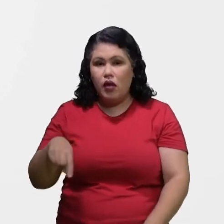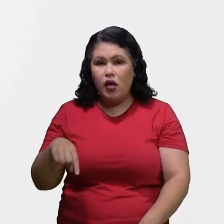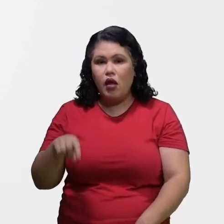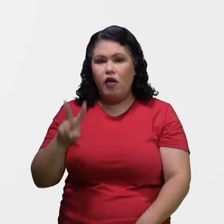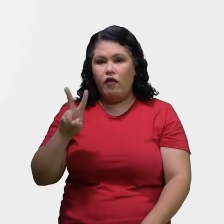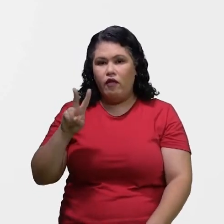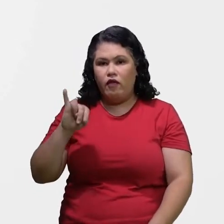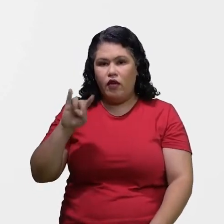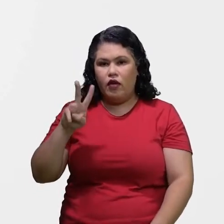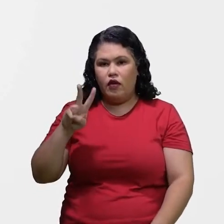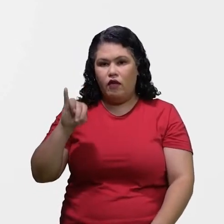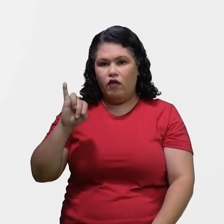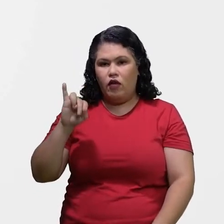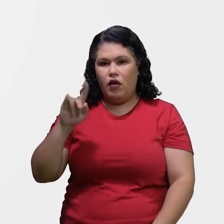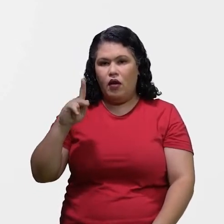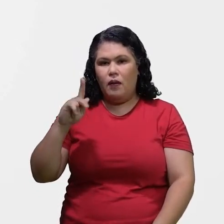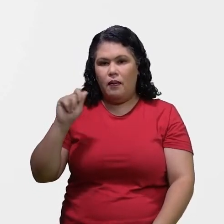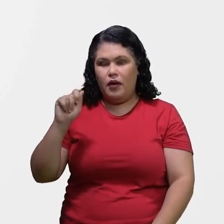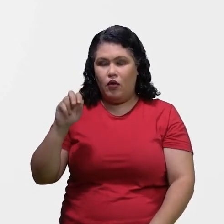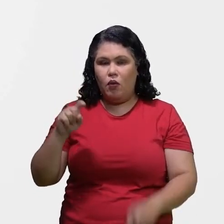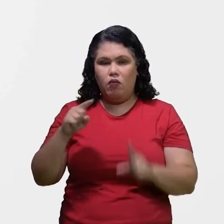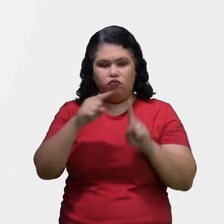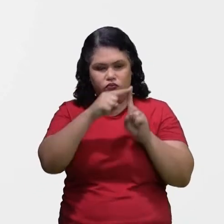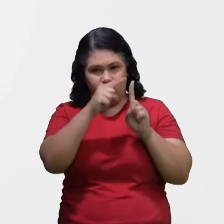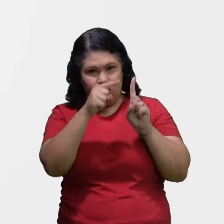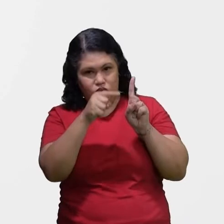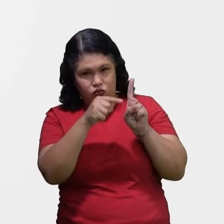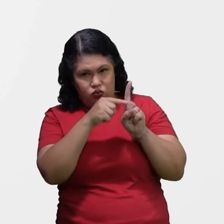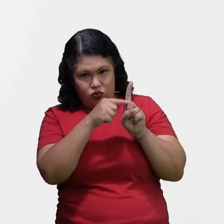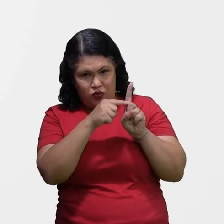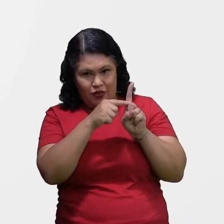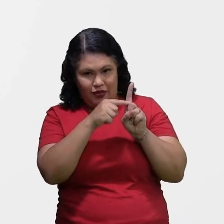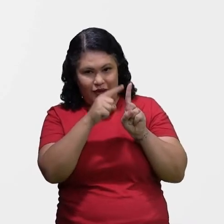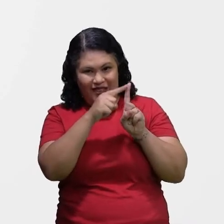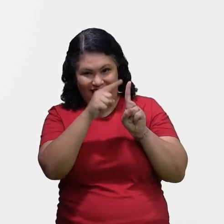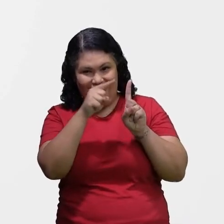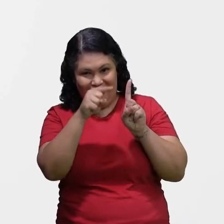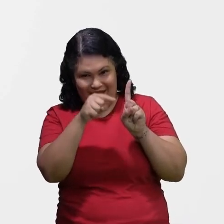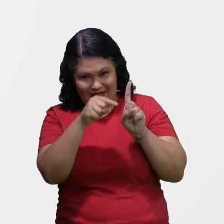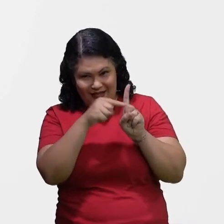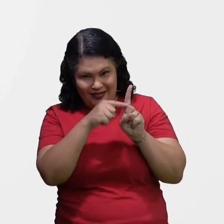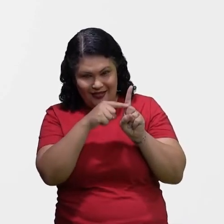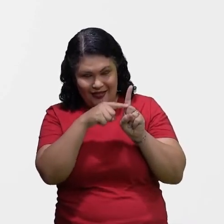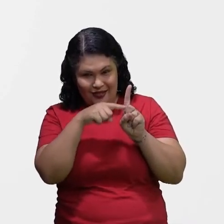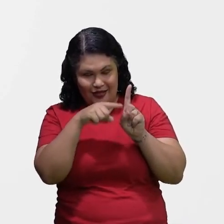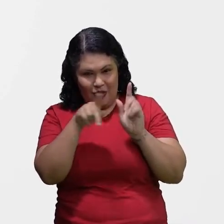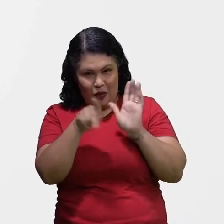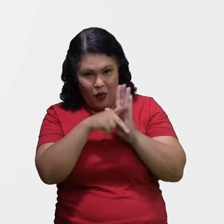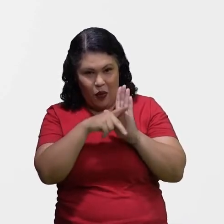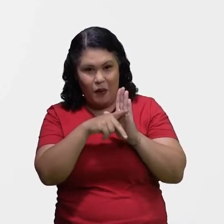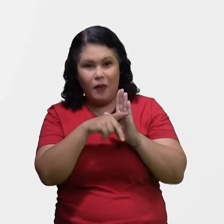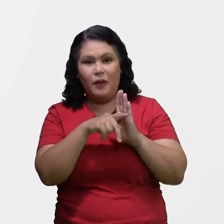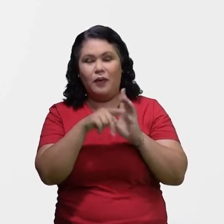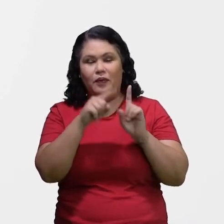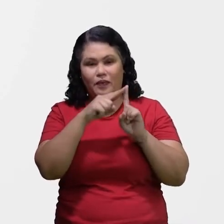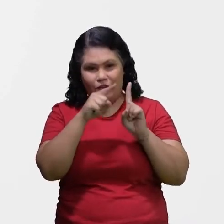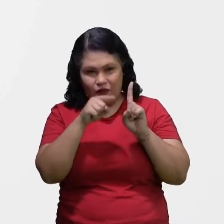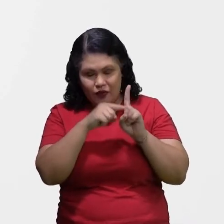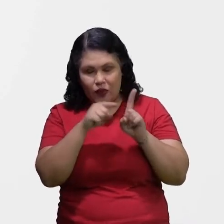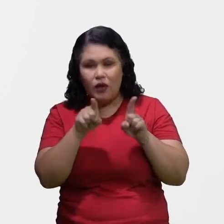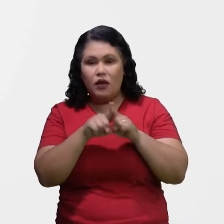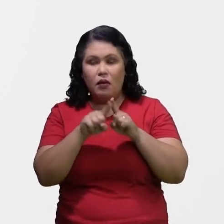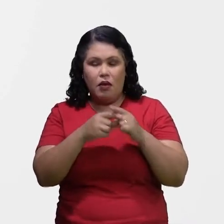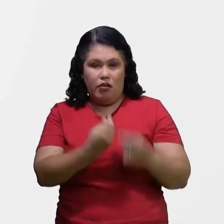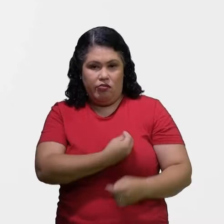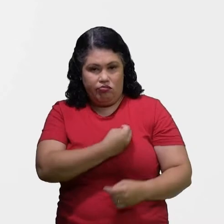fecundação interna, né? Os seus filhotes já nascem muito dentro de uma gestação, dentro de uma gravidez, e a fecundação